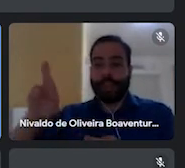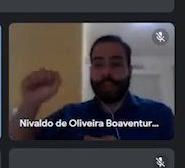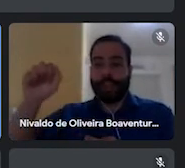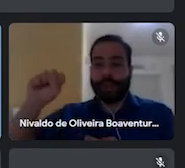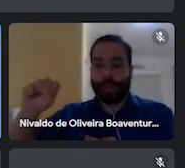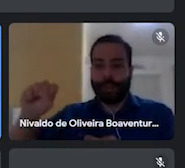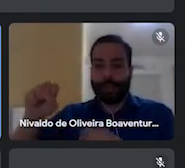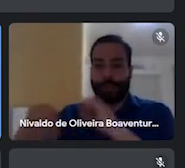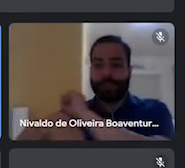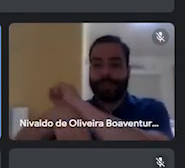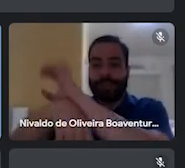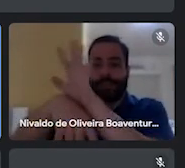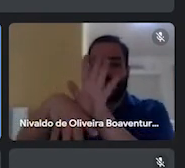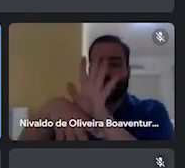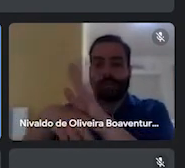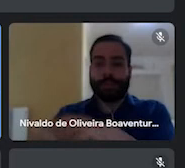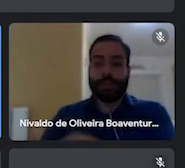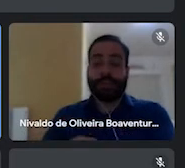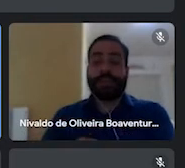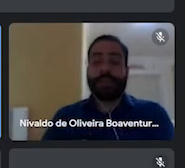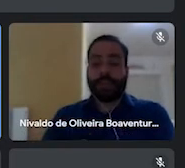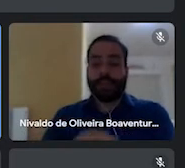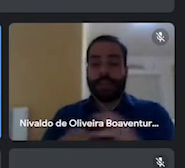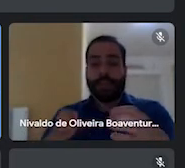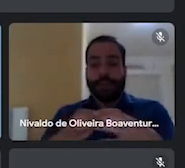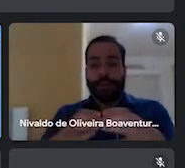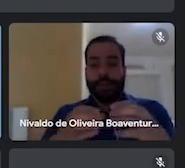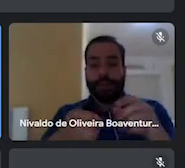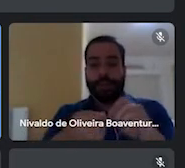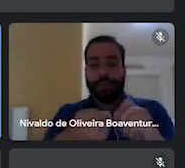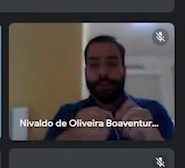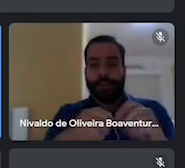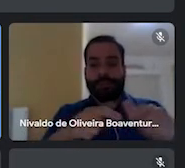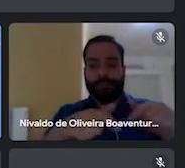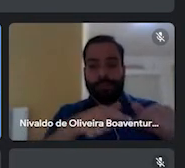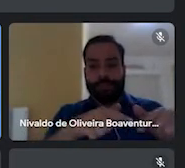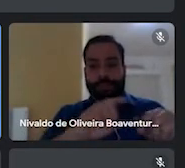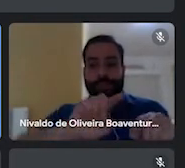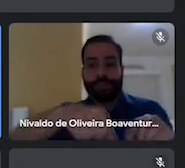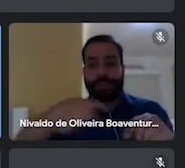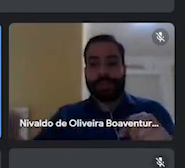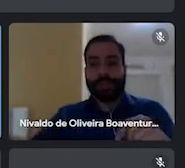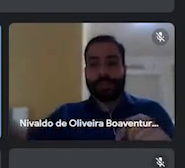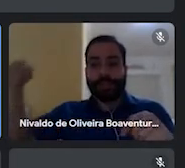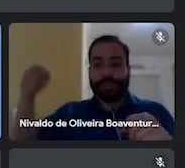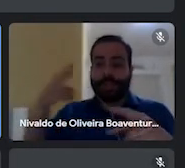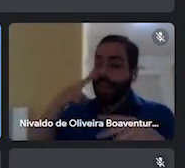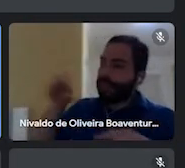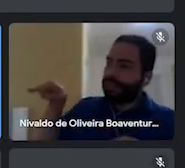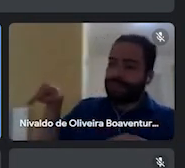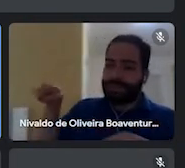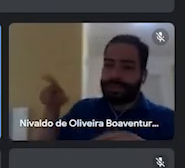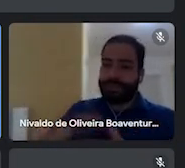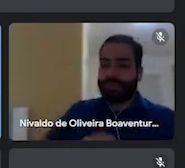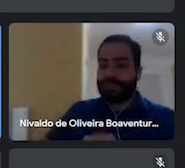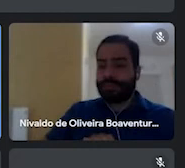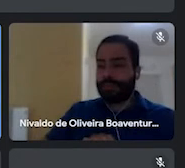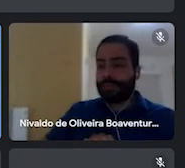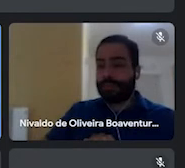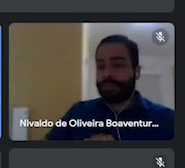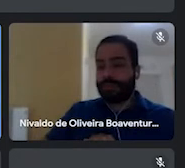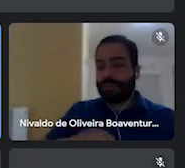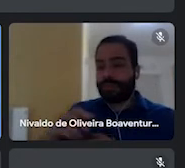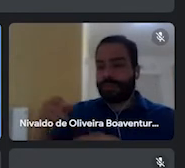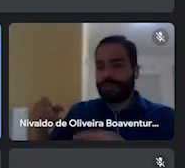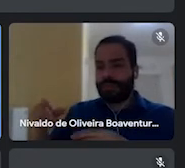uma atividade, no final, é que foi ligar a chave, o cara viu um